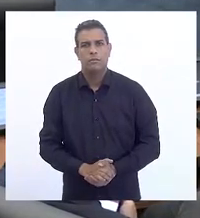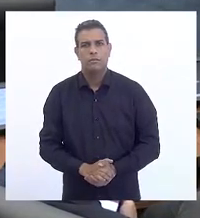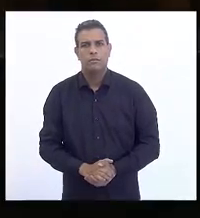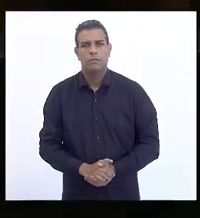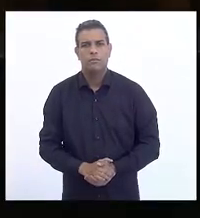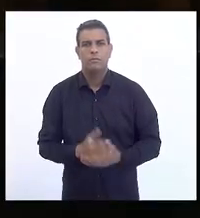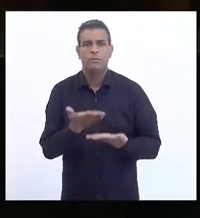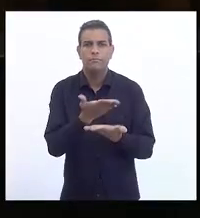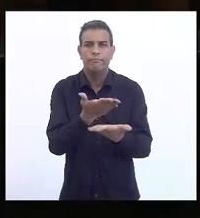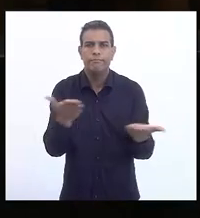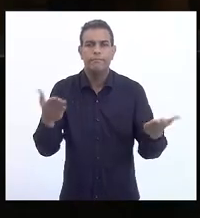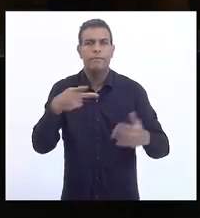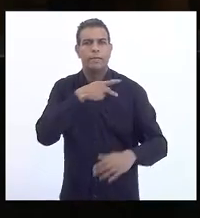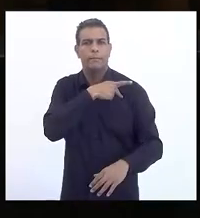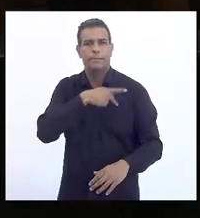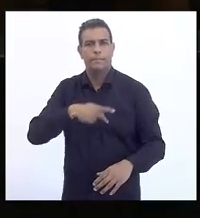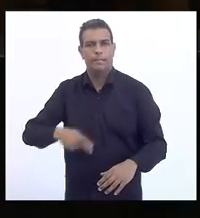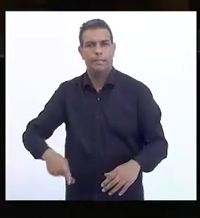Senhora presidente,